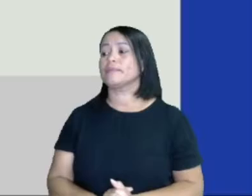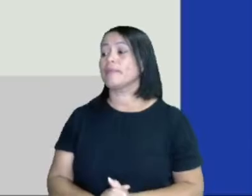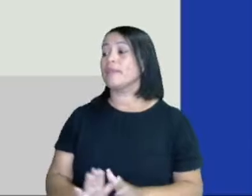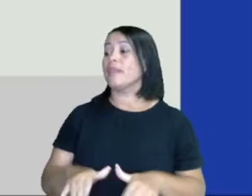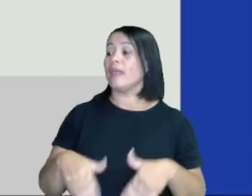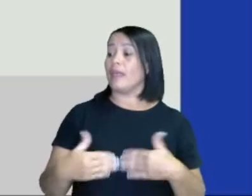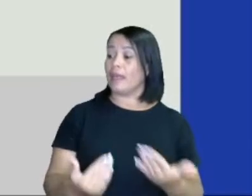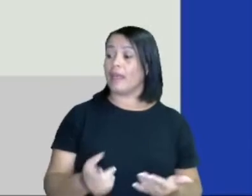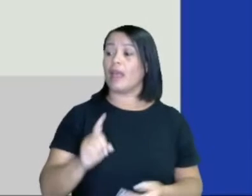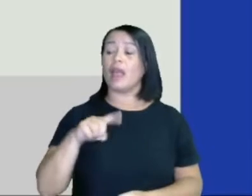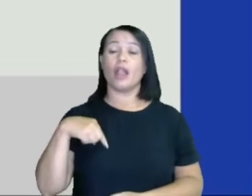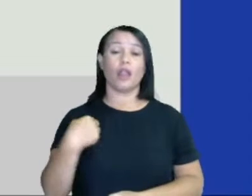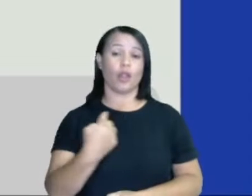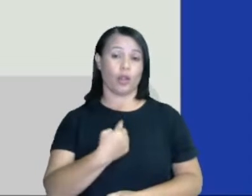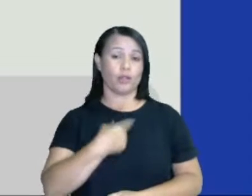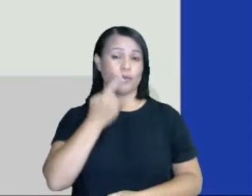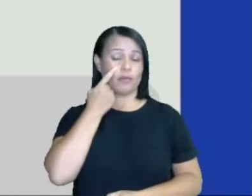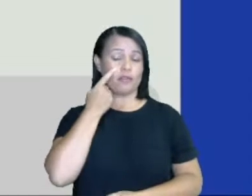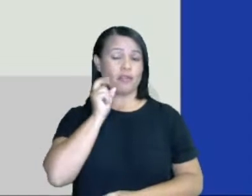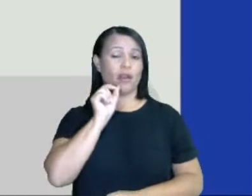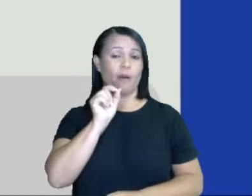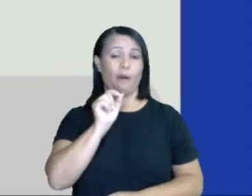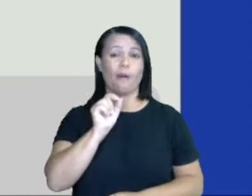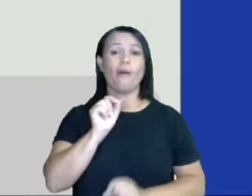E aí, nós vamos agora ver